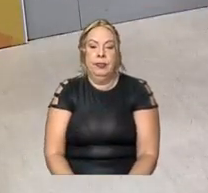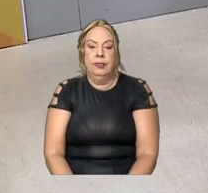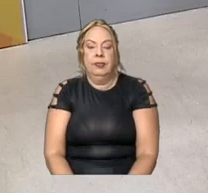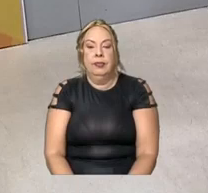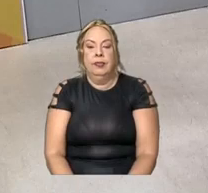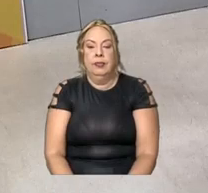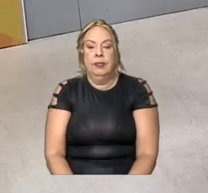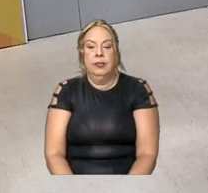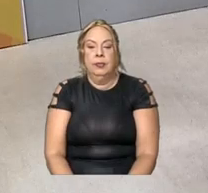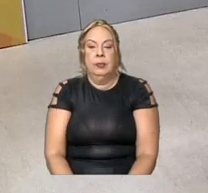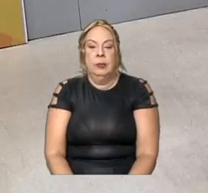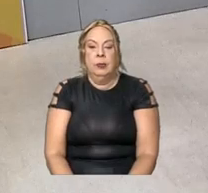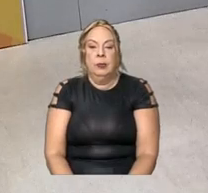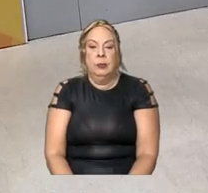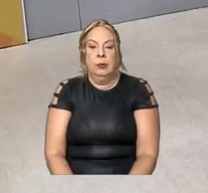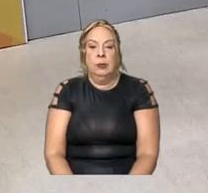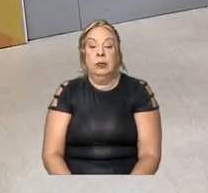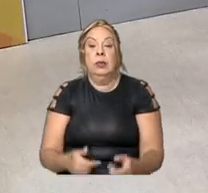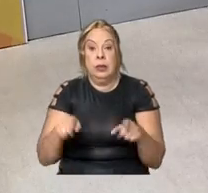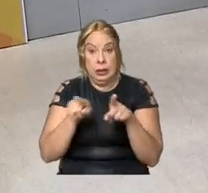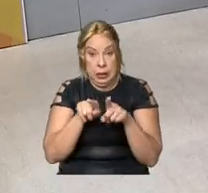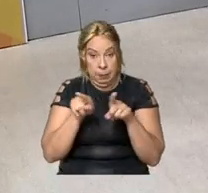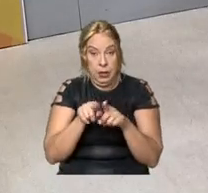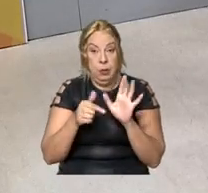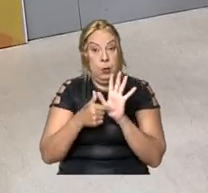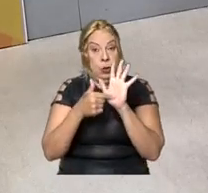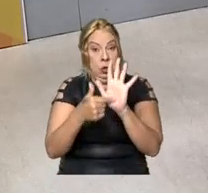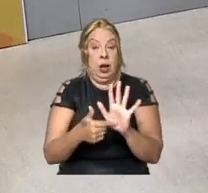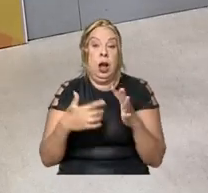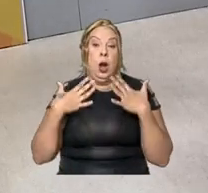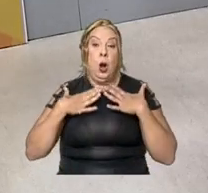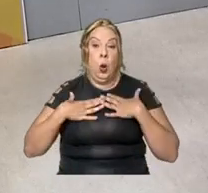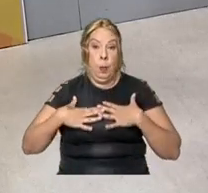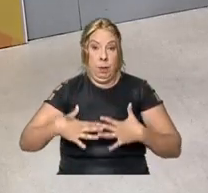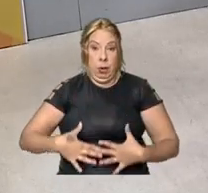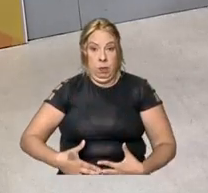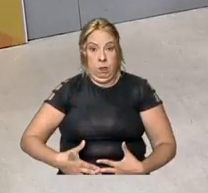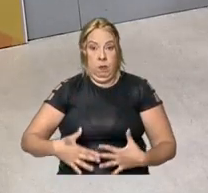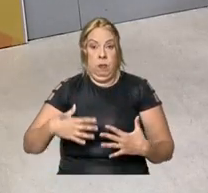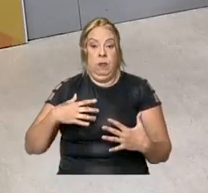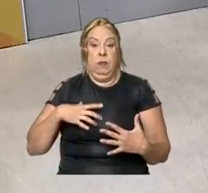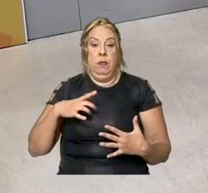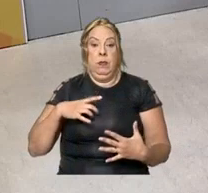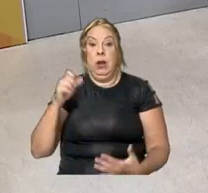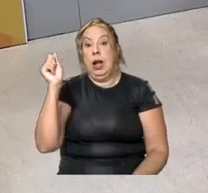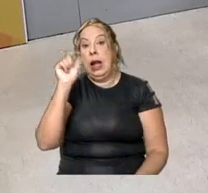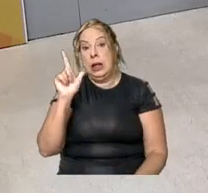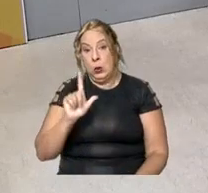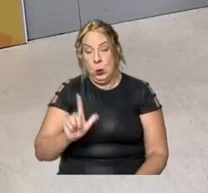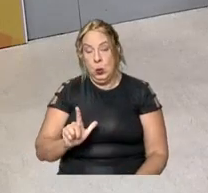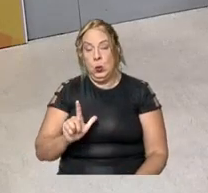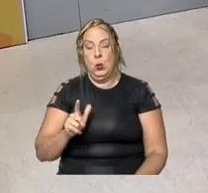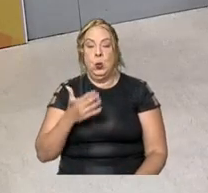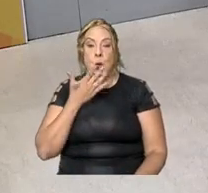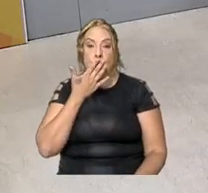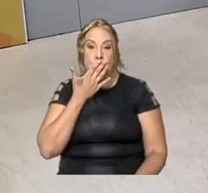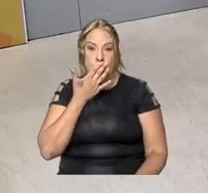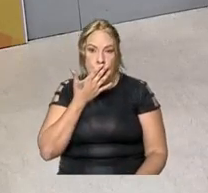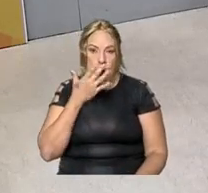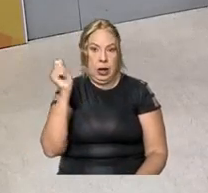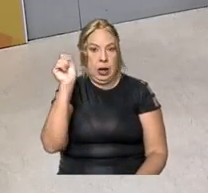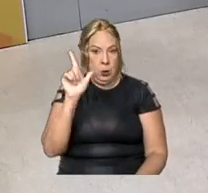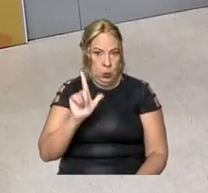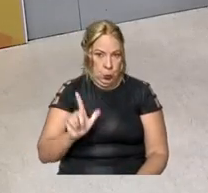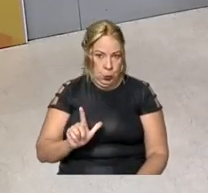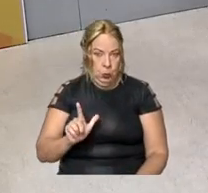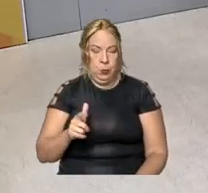dobrado e no final, tô aqui vestindo Eve Trajes Finos, em homenagem ao Dia das Crianças, esse azul bebê. Tá, né? Vendo?